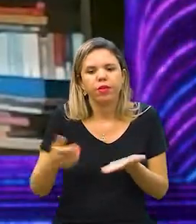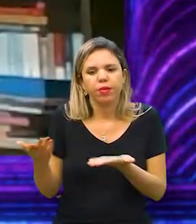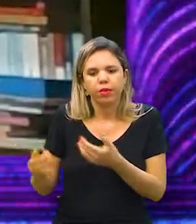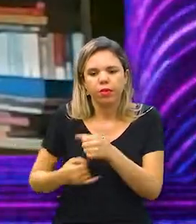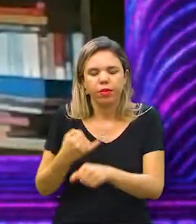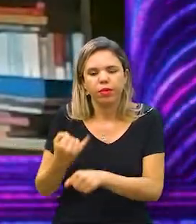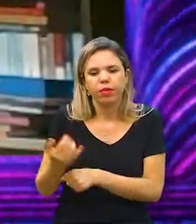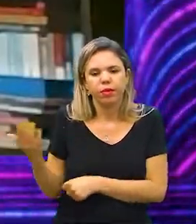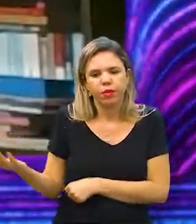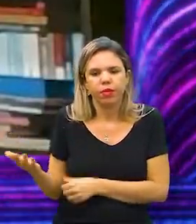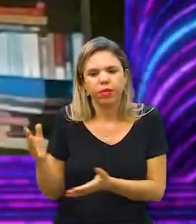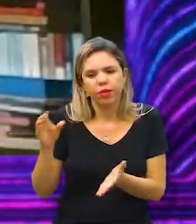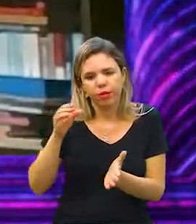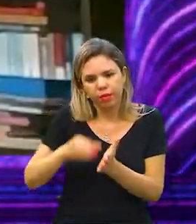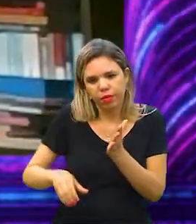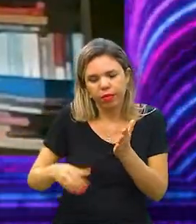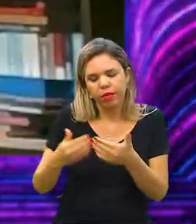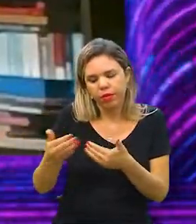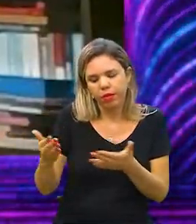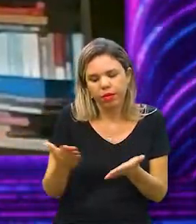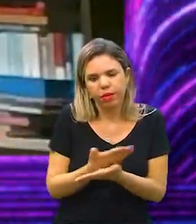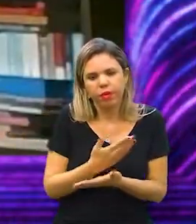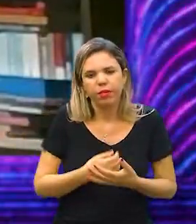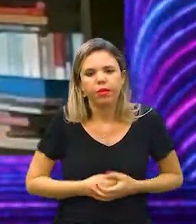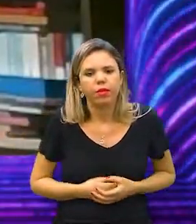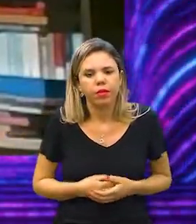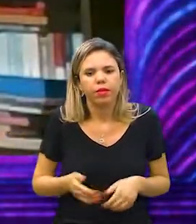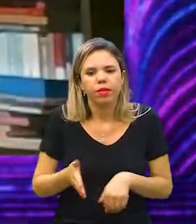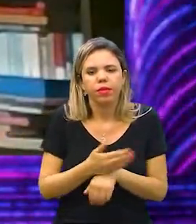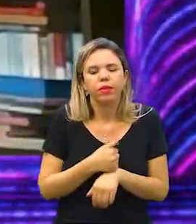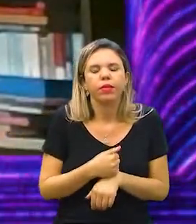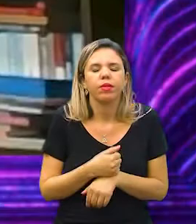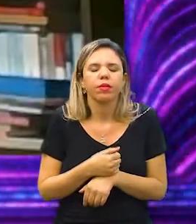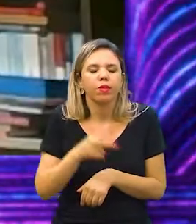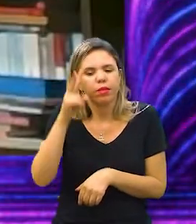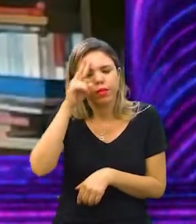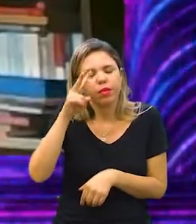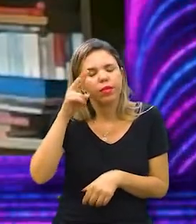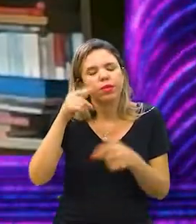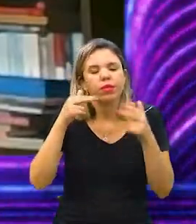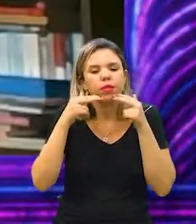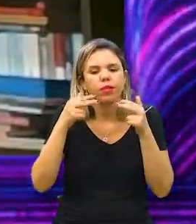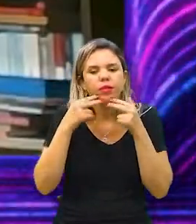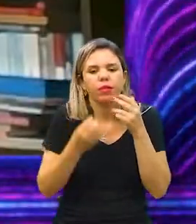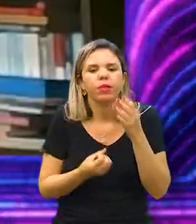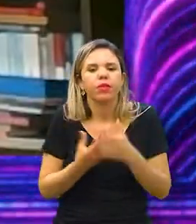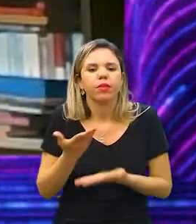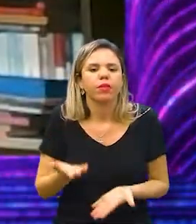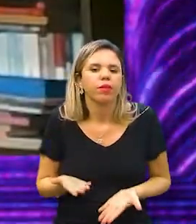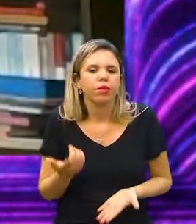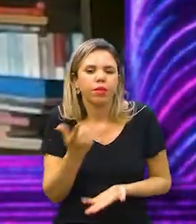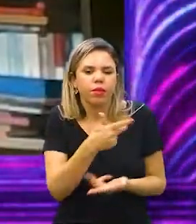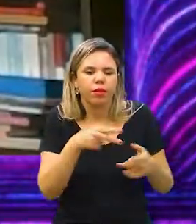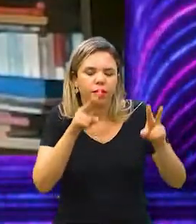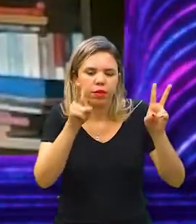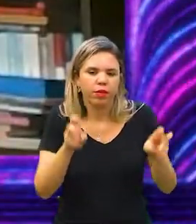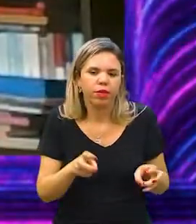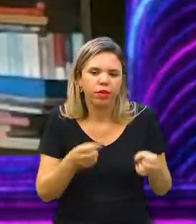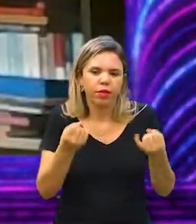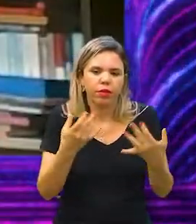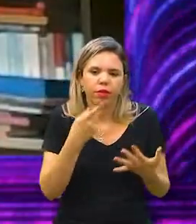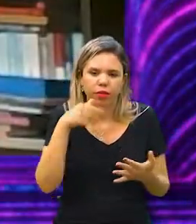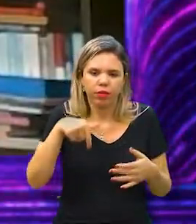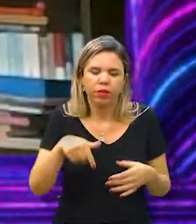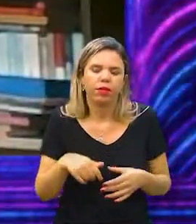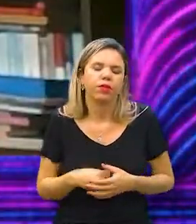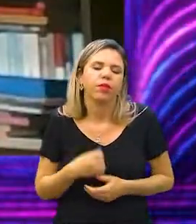newsletter capítulos dos próximos livros, antecipado, as novidades e outros assuntos que eu comento